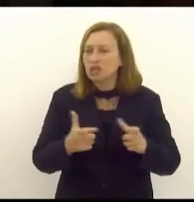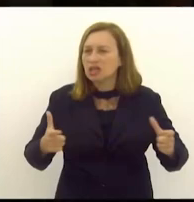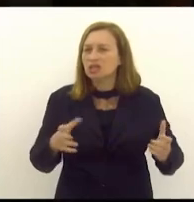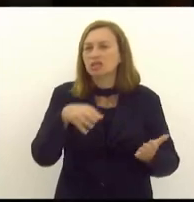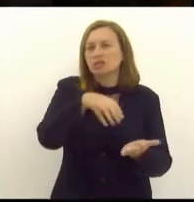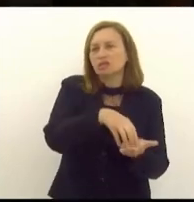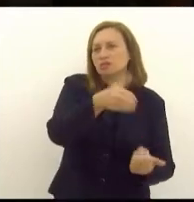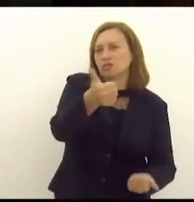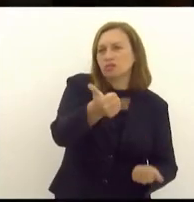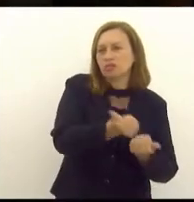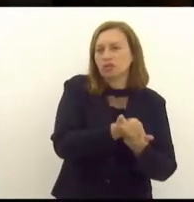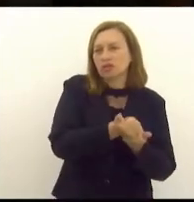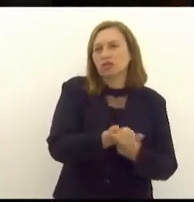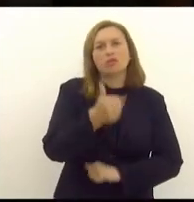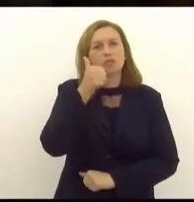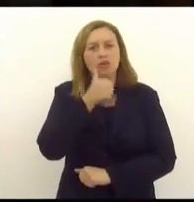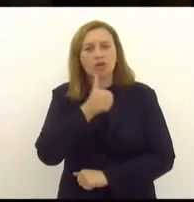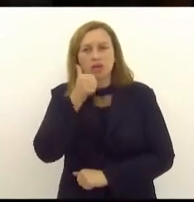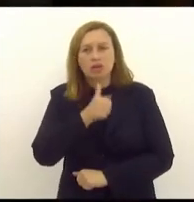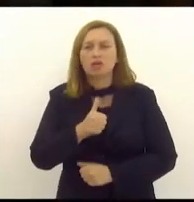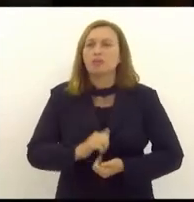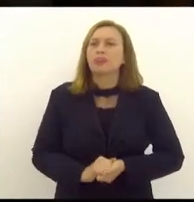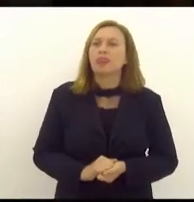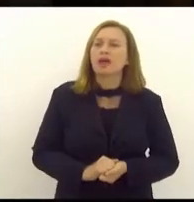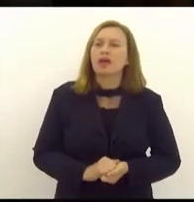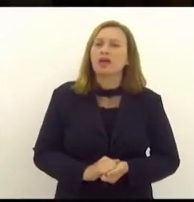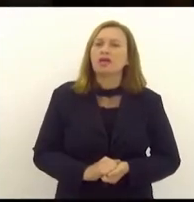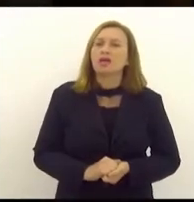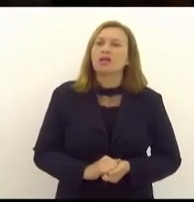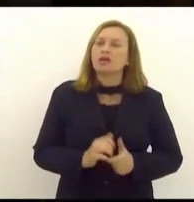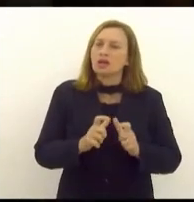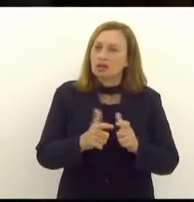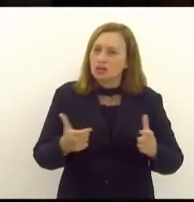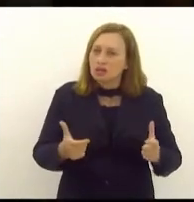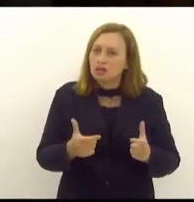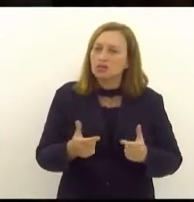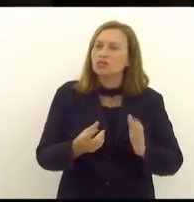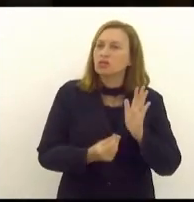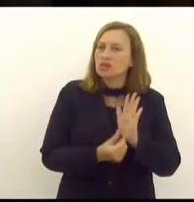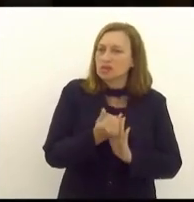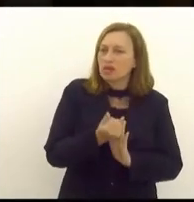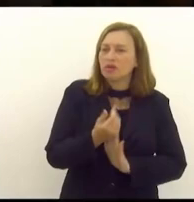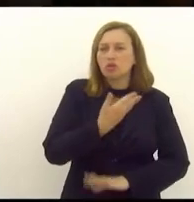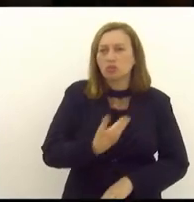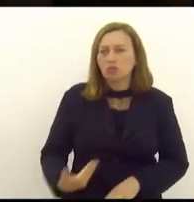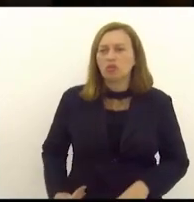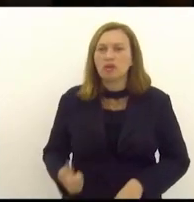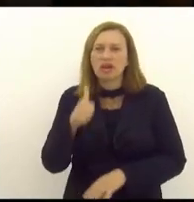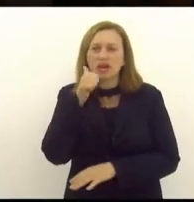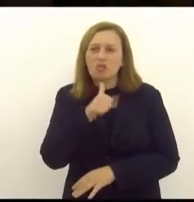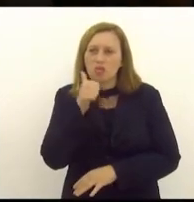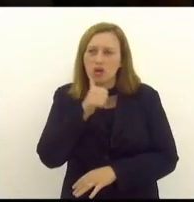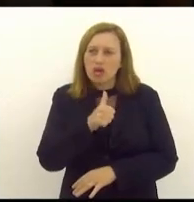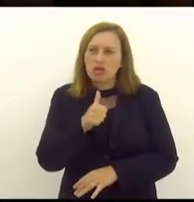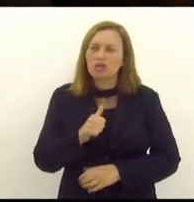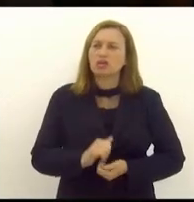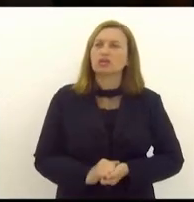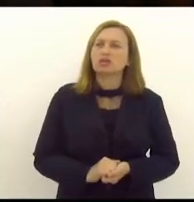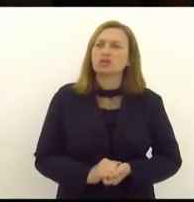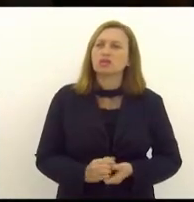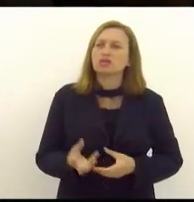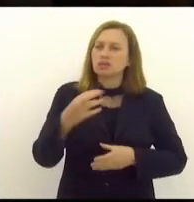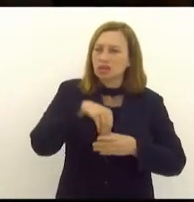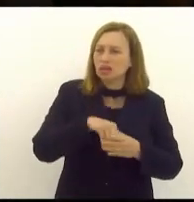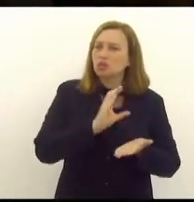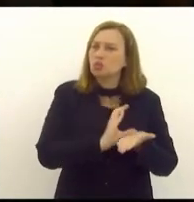rede de proteção para as mulheres a ampliação do orçamento público para que a mulher esteja prevista no